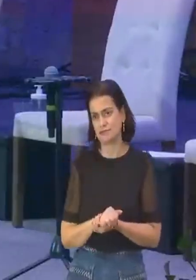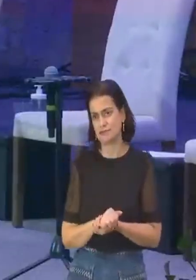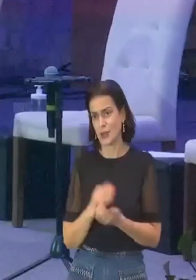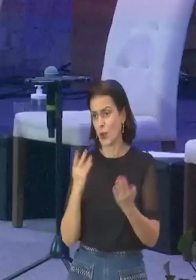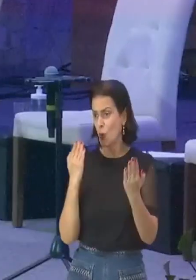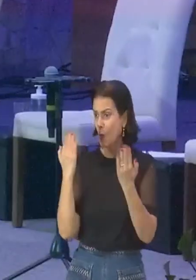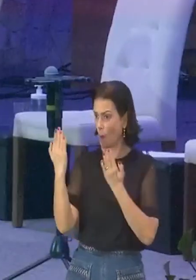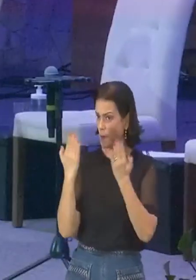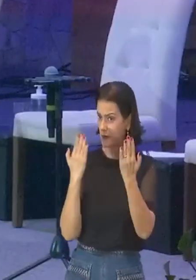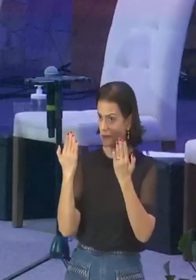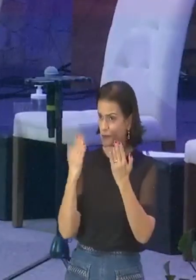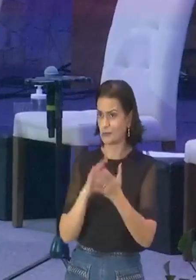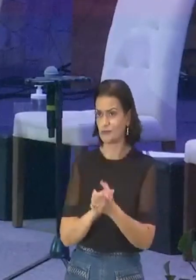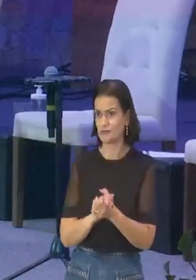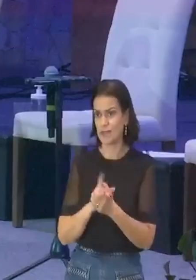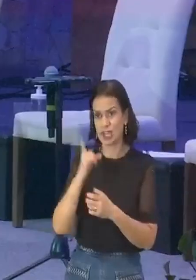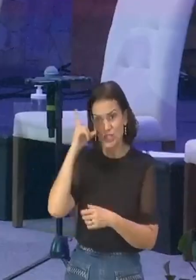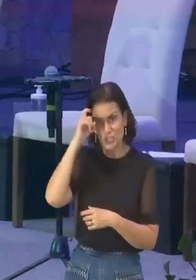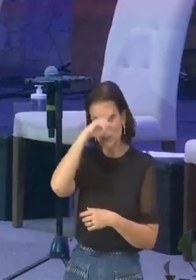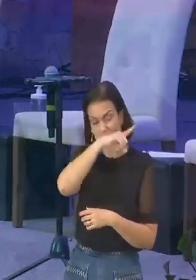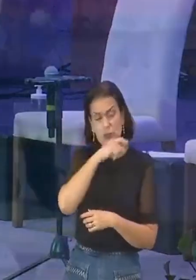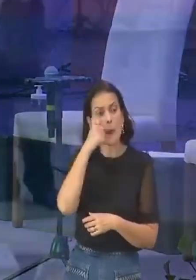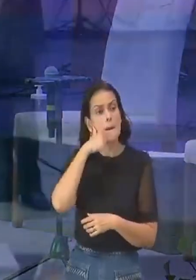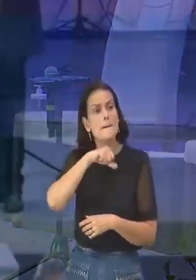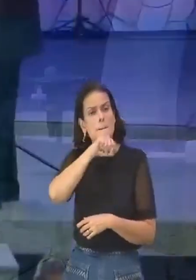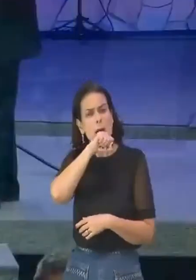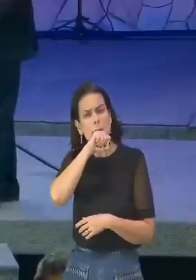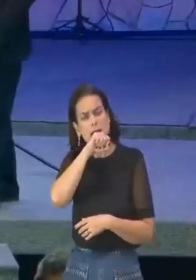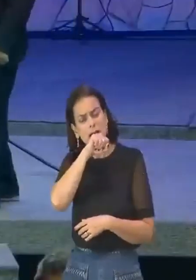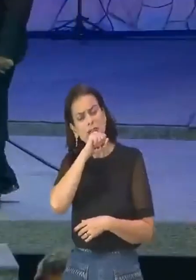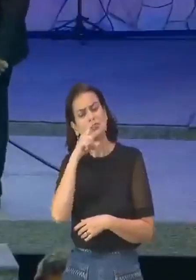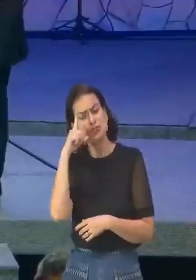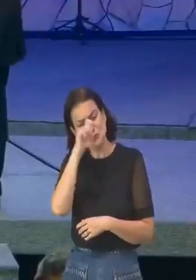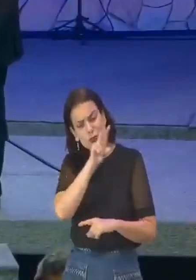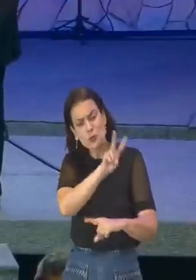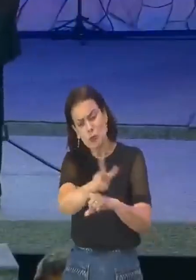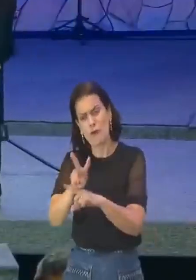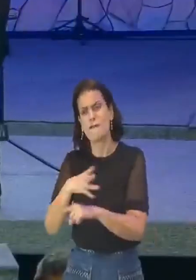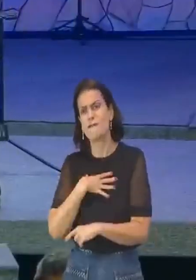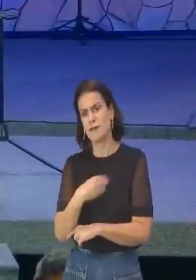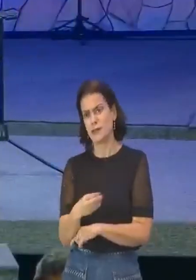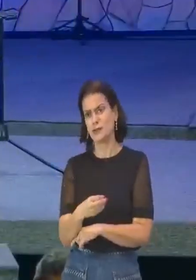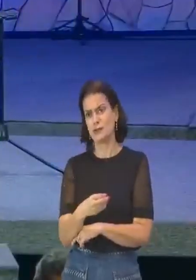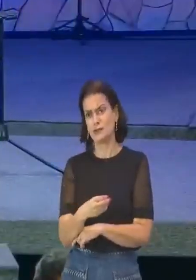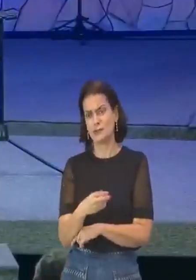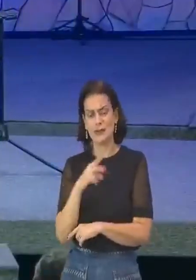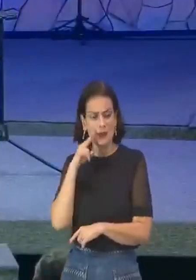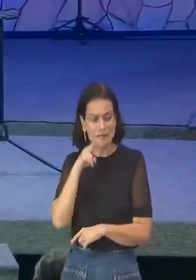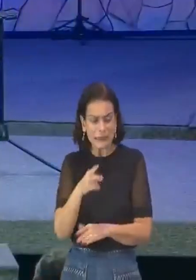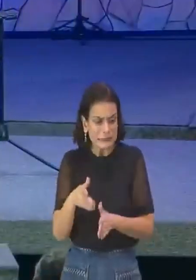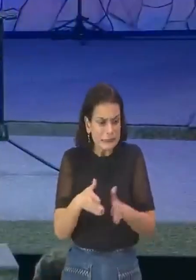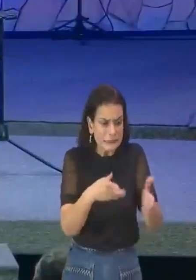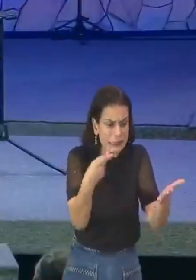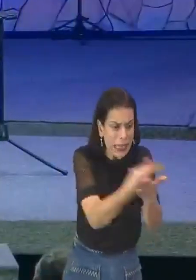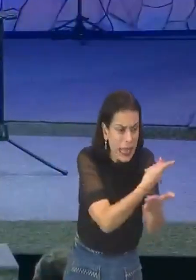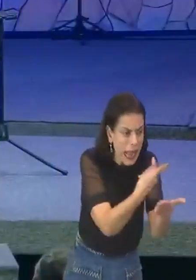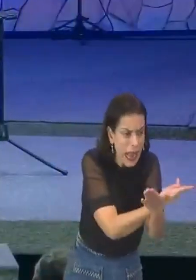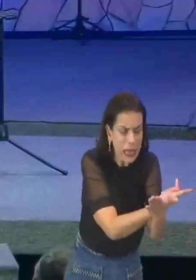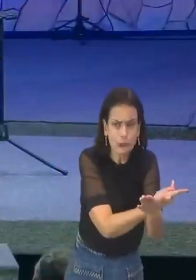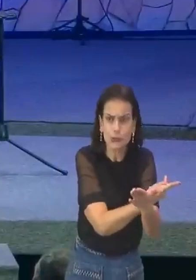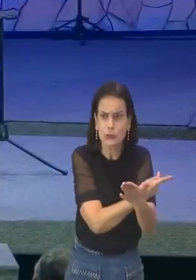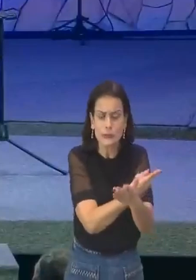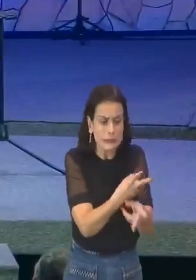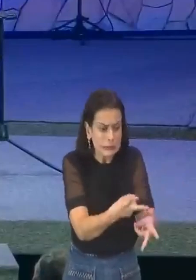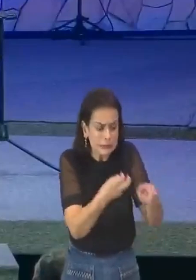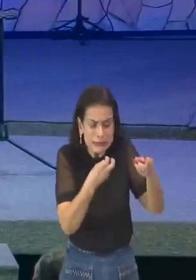A dificuldade que às vezes uma mãe tem de proteger o seu filho, de ver que ele está indo pelo caminho errado, de ver que ele